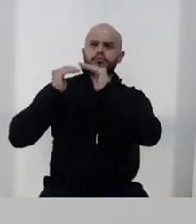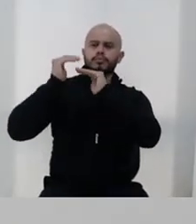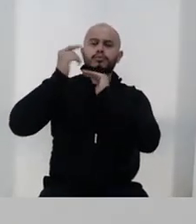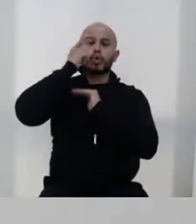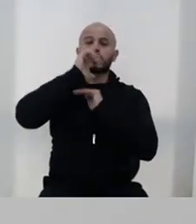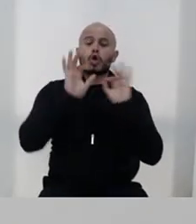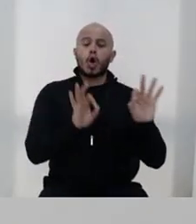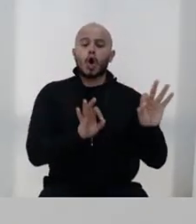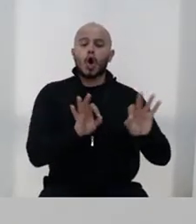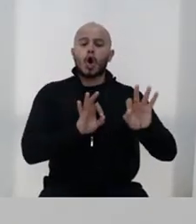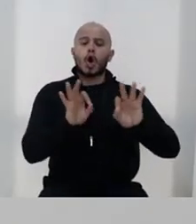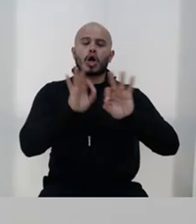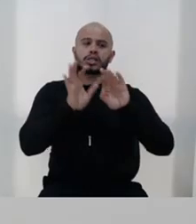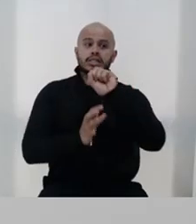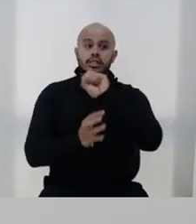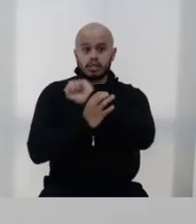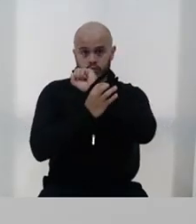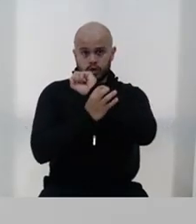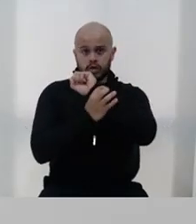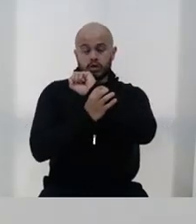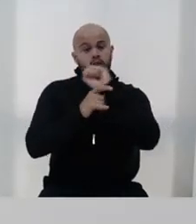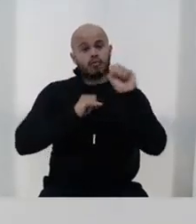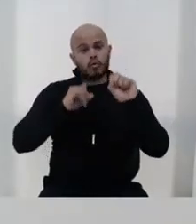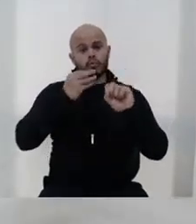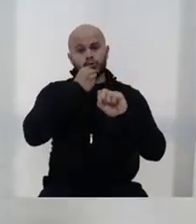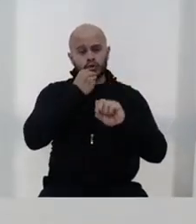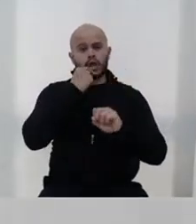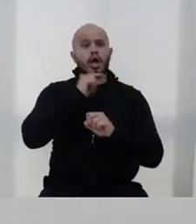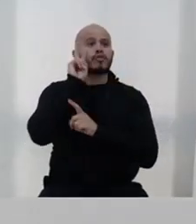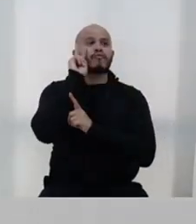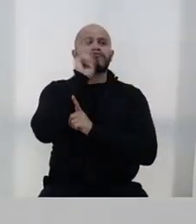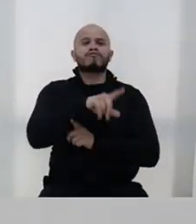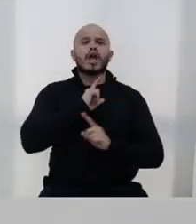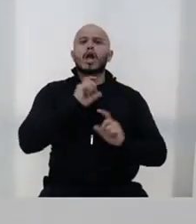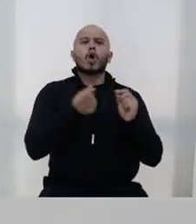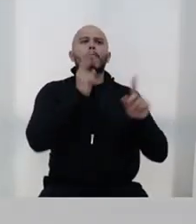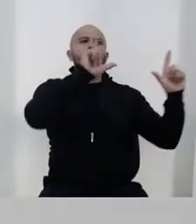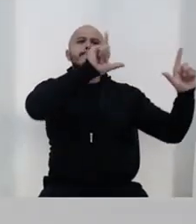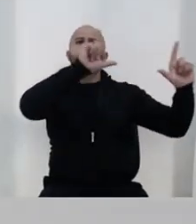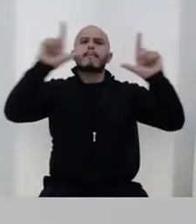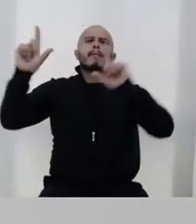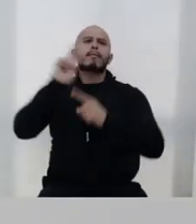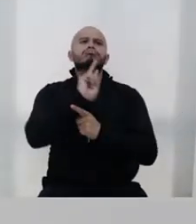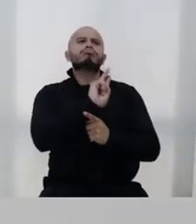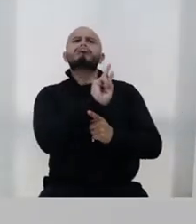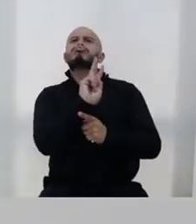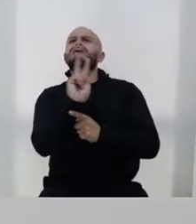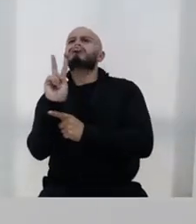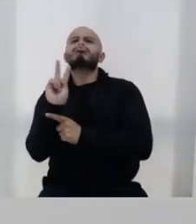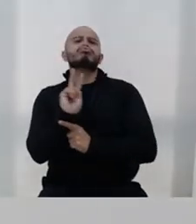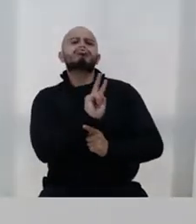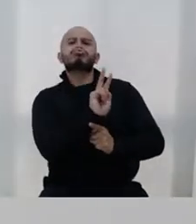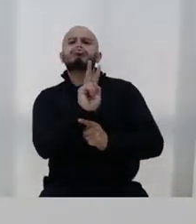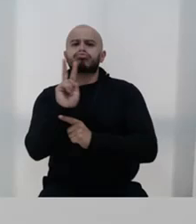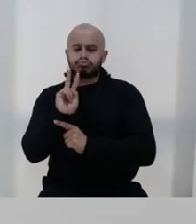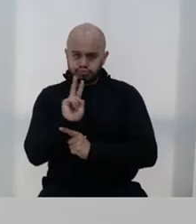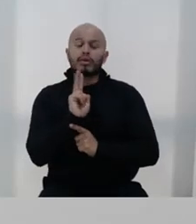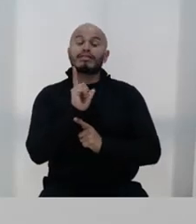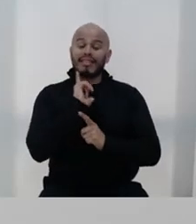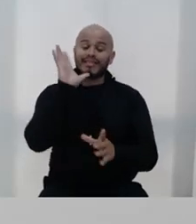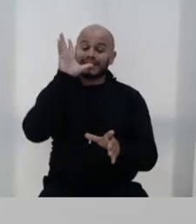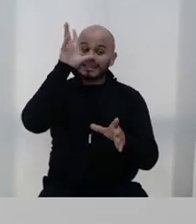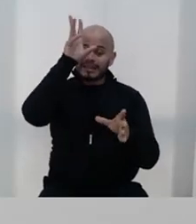segurança. Nós tivemos a oportunidade de visitar a central de monitoramento que existe dentro da Defensoria Pública do Maranhão, da sede da